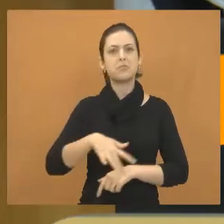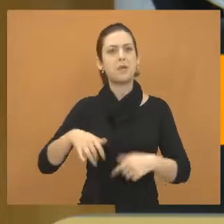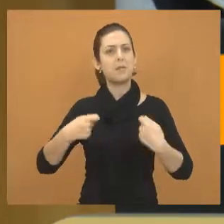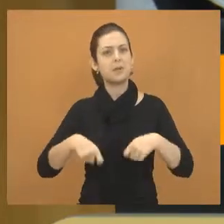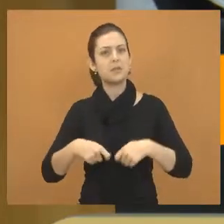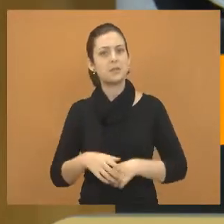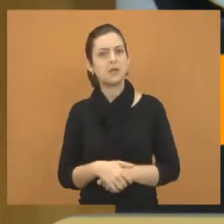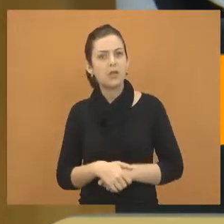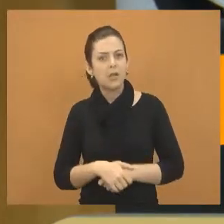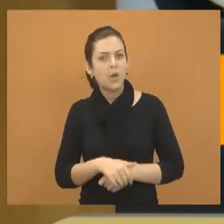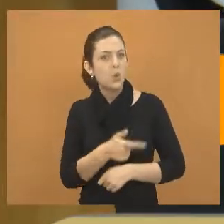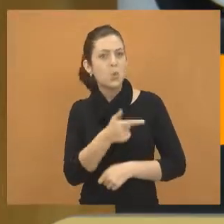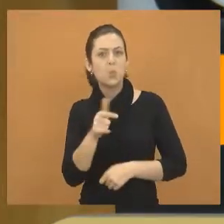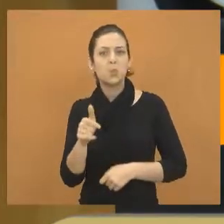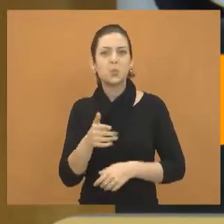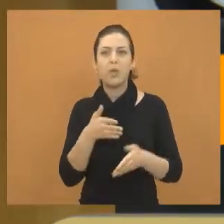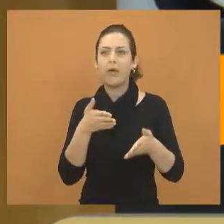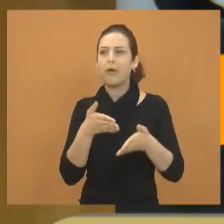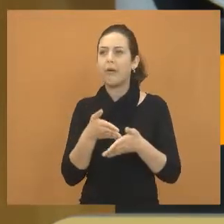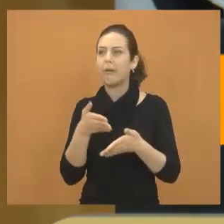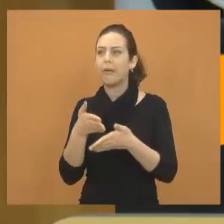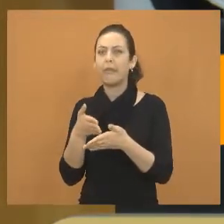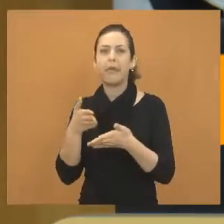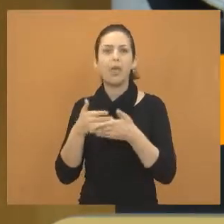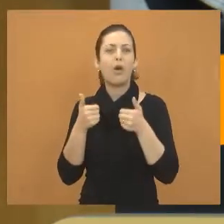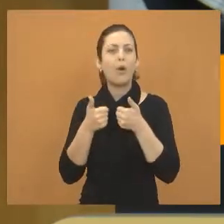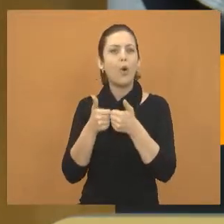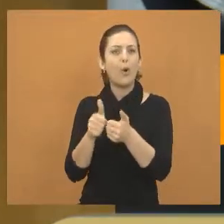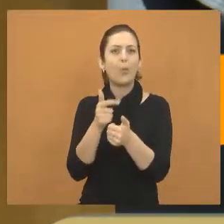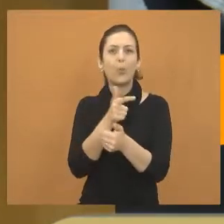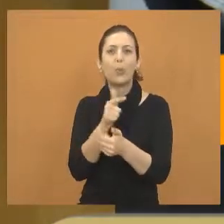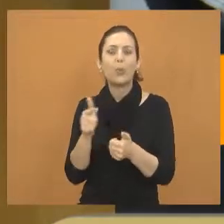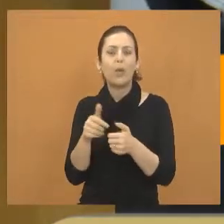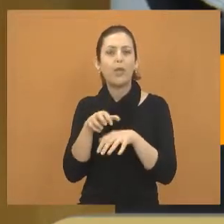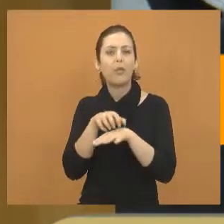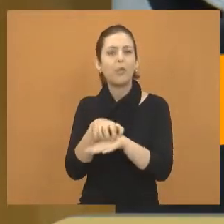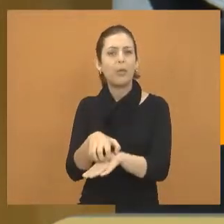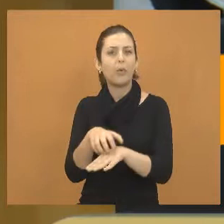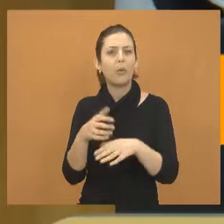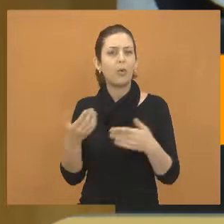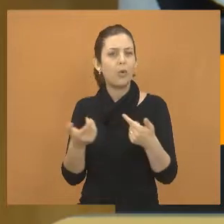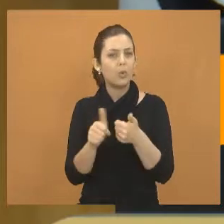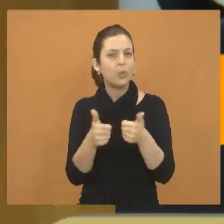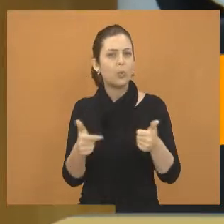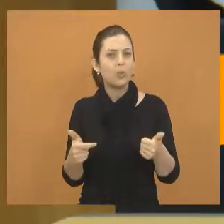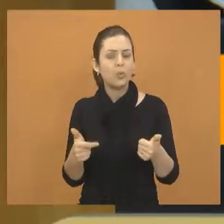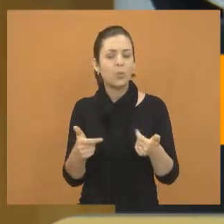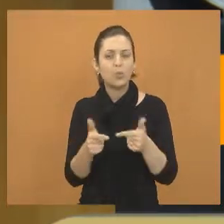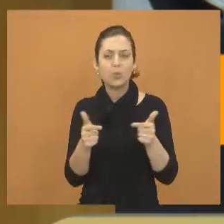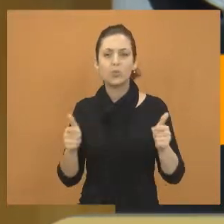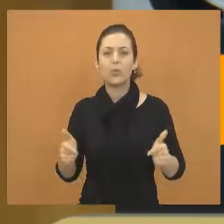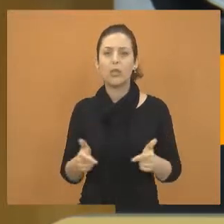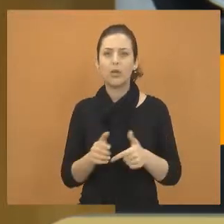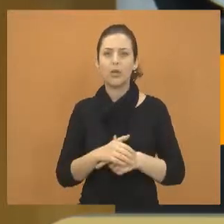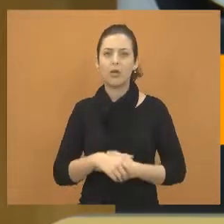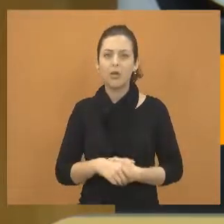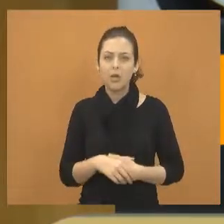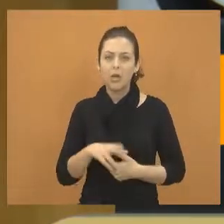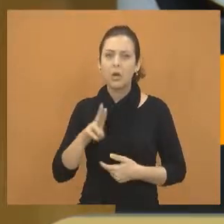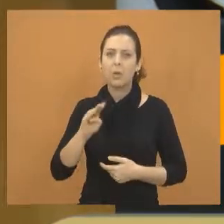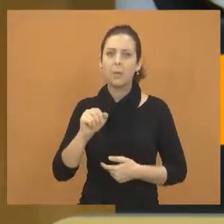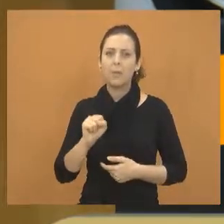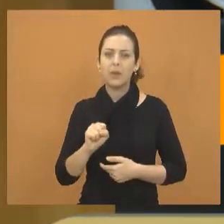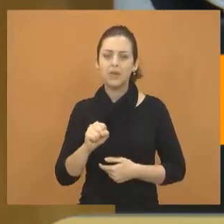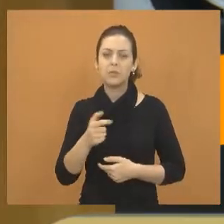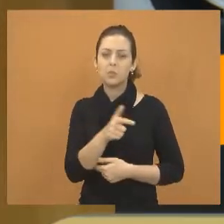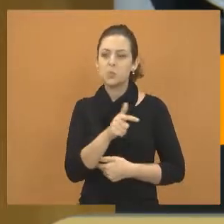porque não tem acesso de ônibus, não tem acesso de transporte coletivo ao UBS da Santa Cruz dos